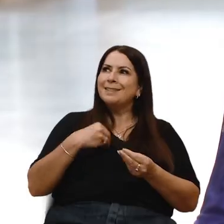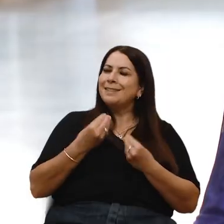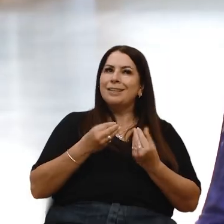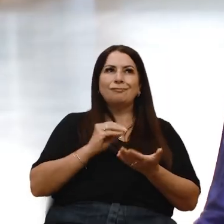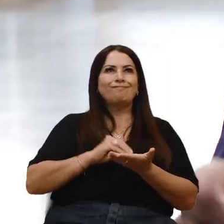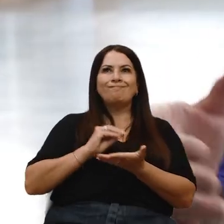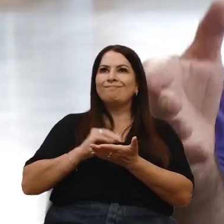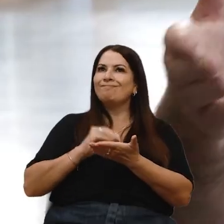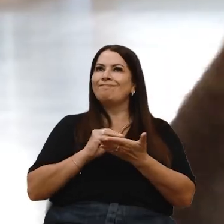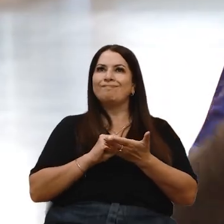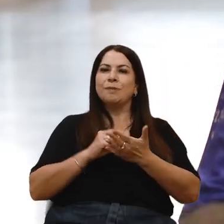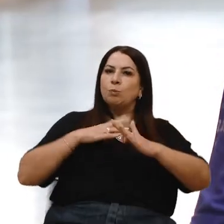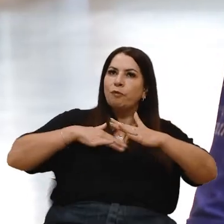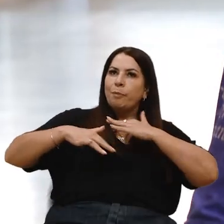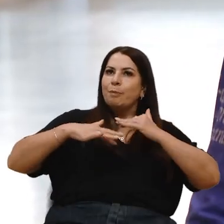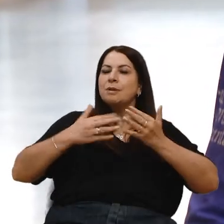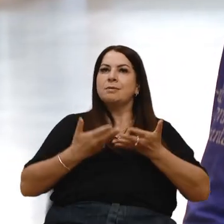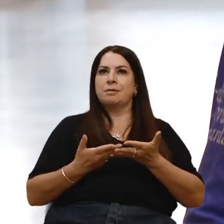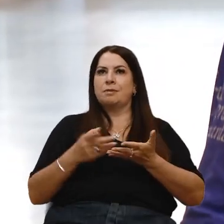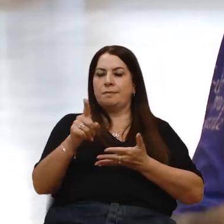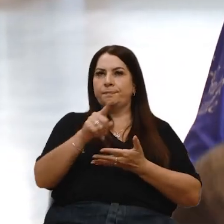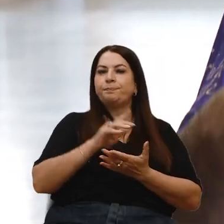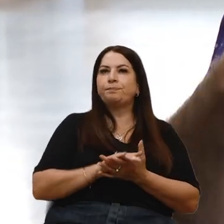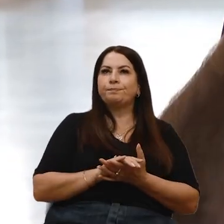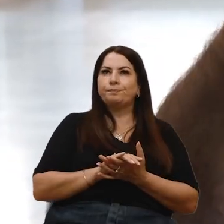falta disso, né? Basta ver a movimentação que